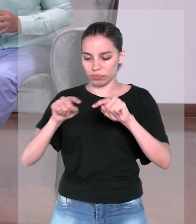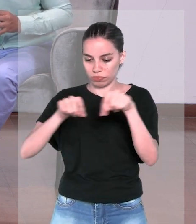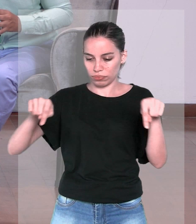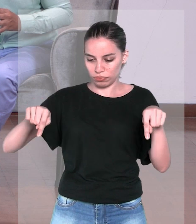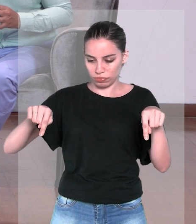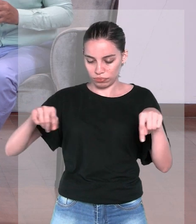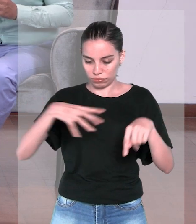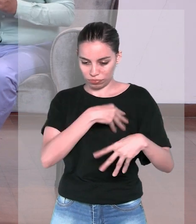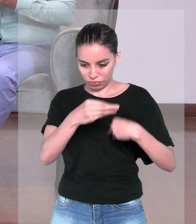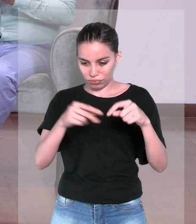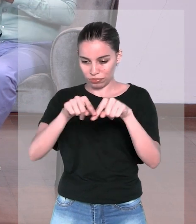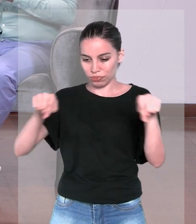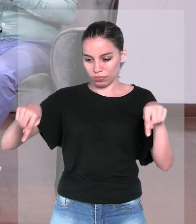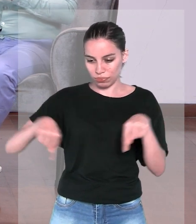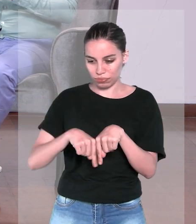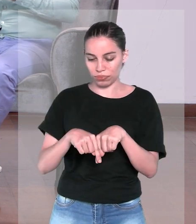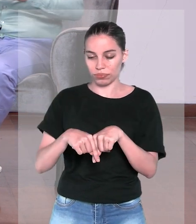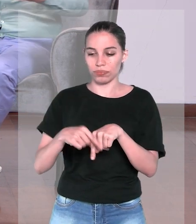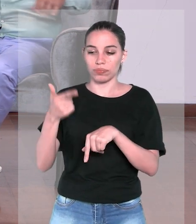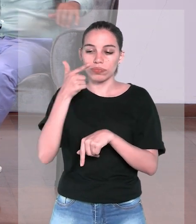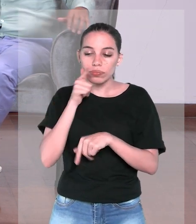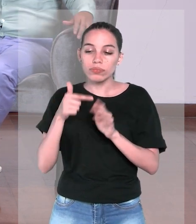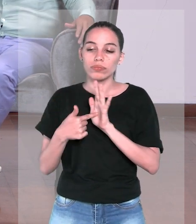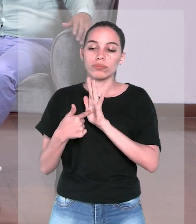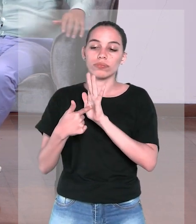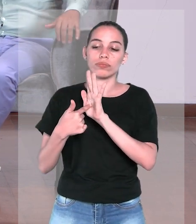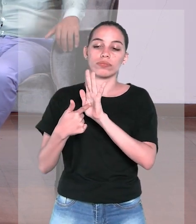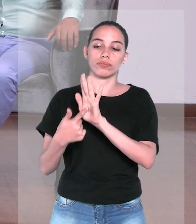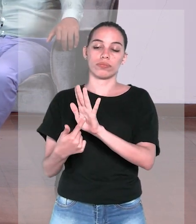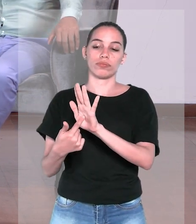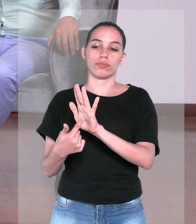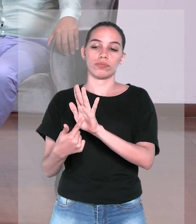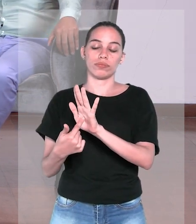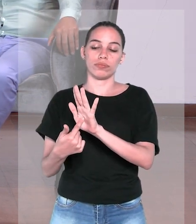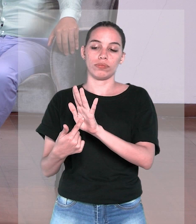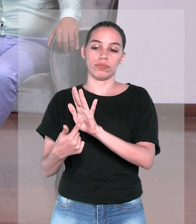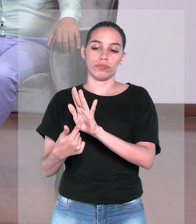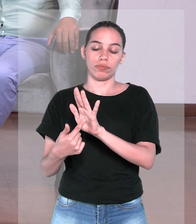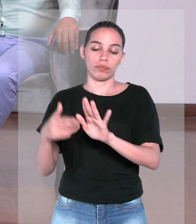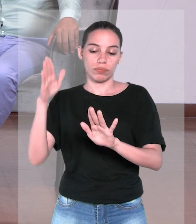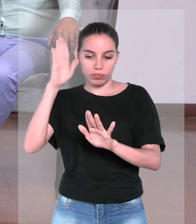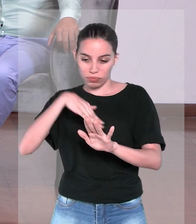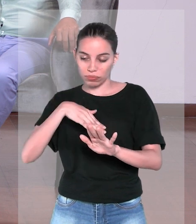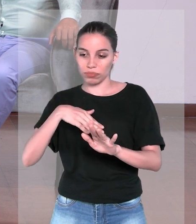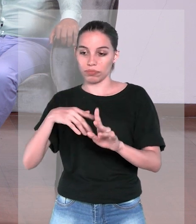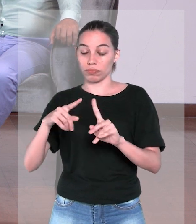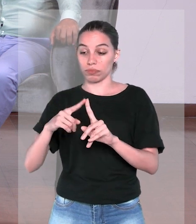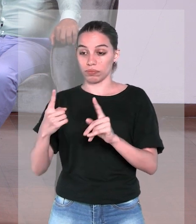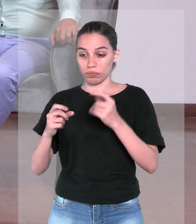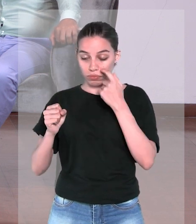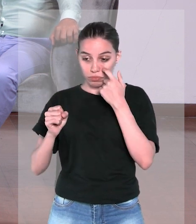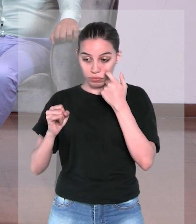Essas violências, e essa pergunta pode servir de início para essa fala sua sobre as violências atuais, elas